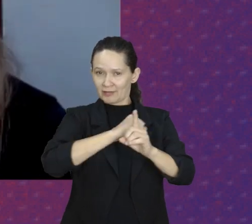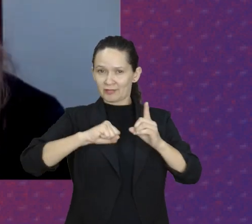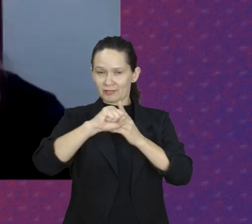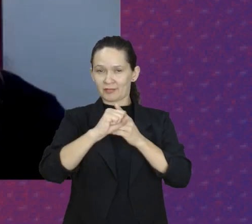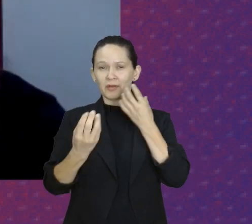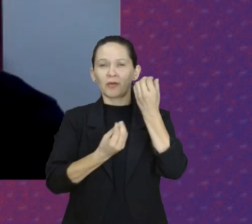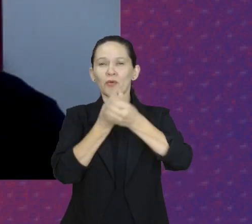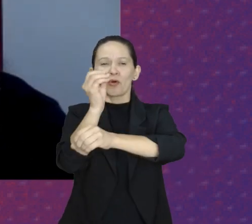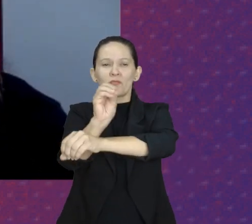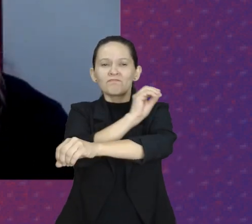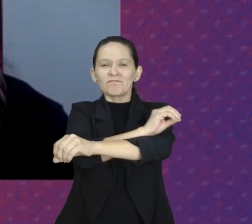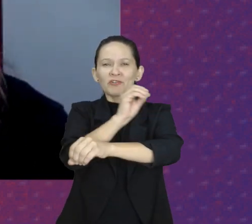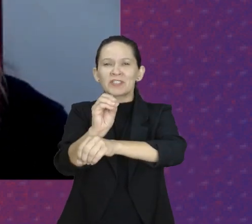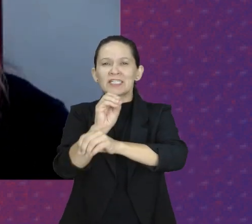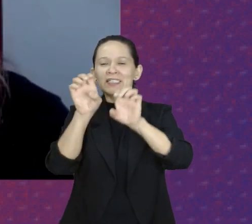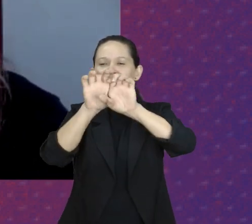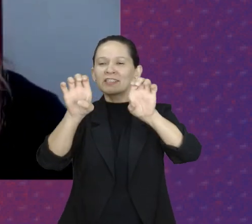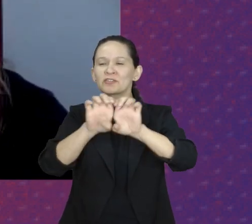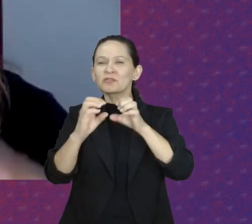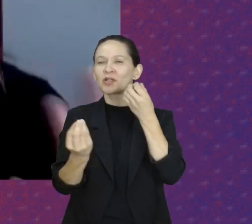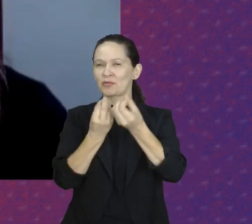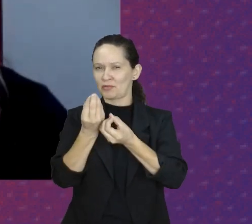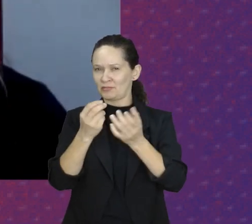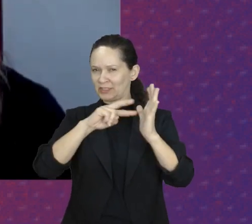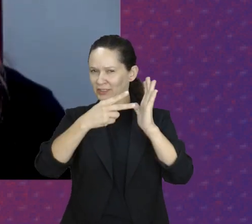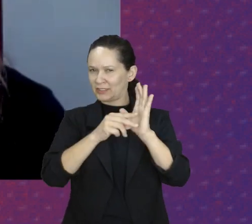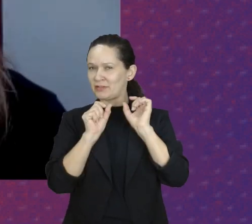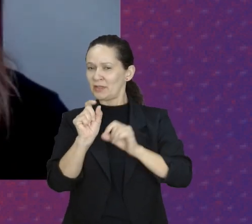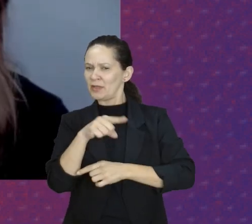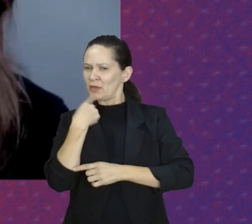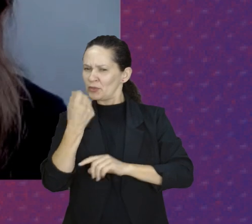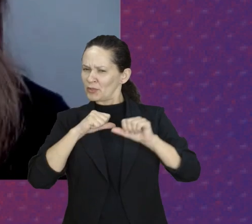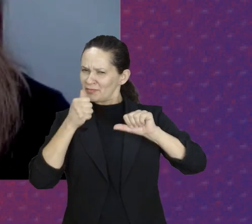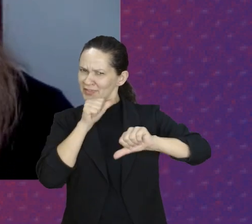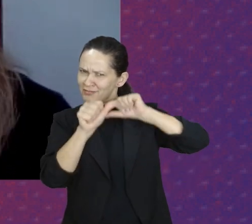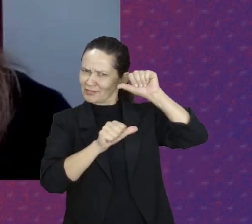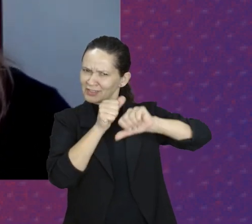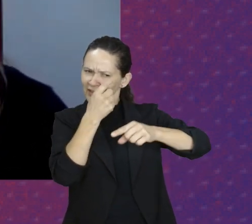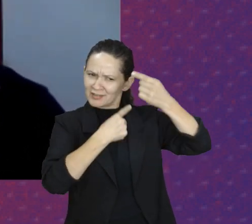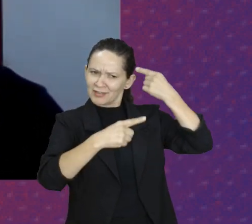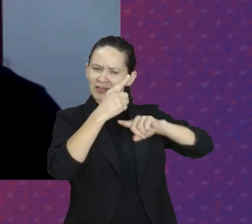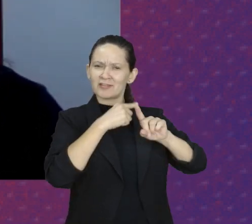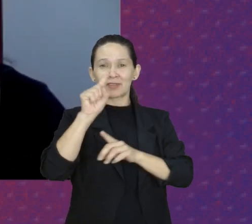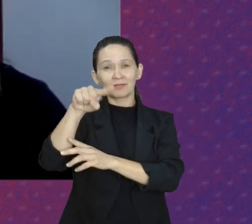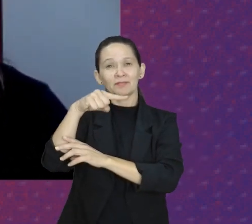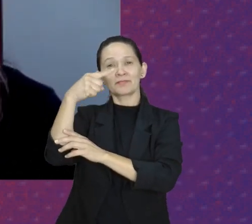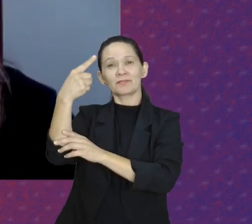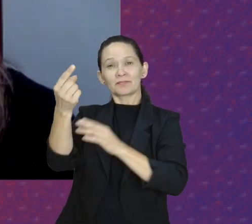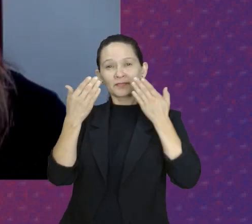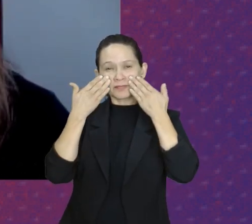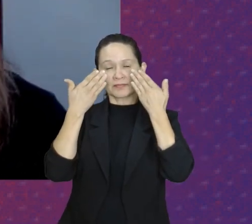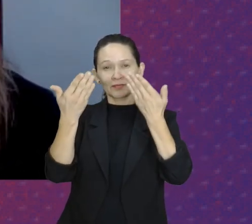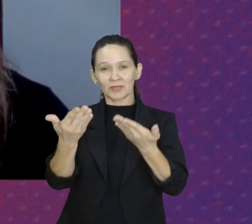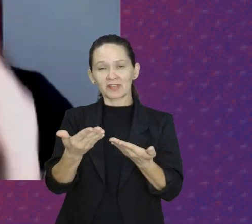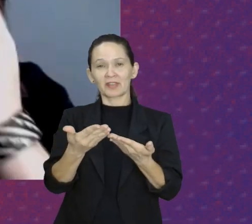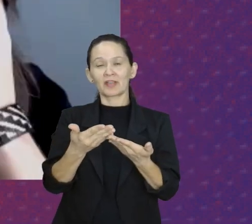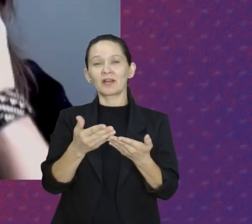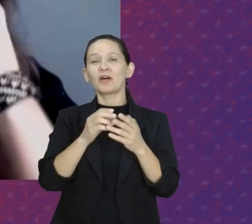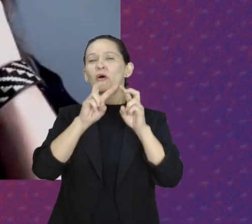que o cuidado está estruturado, ou seja, o que nós precisamos transformar, para depois entrar mais